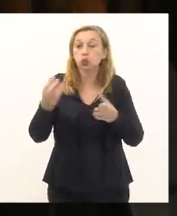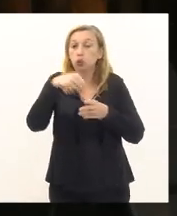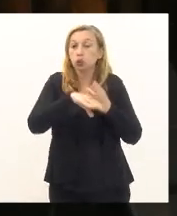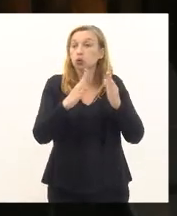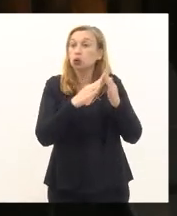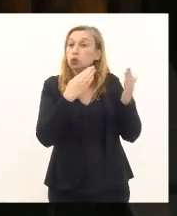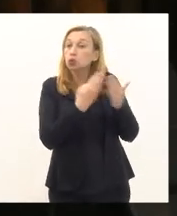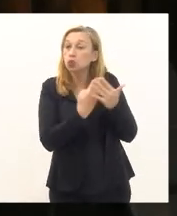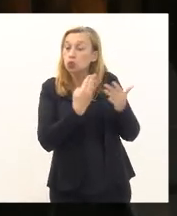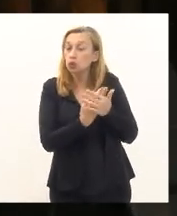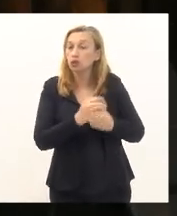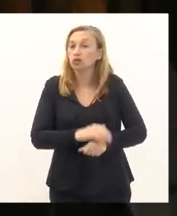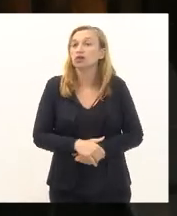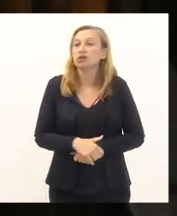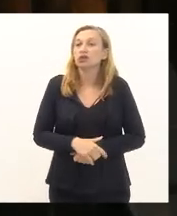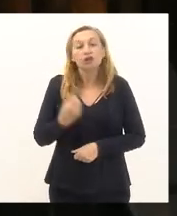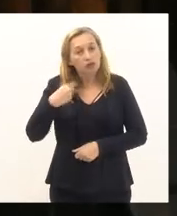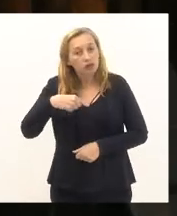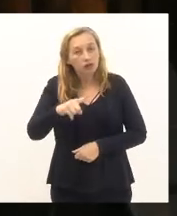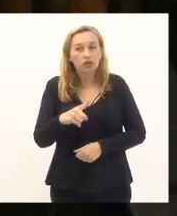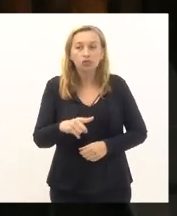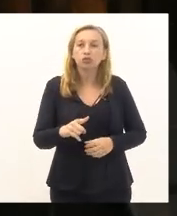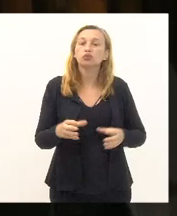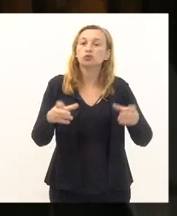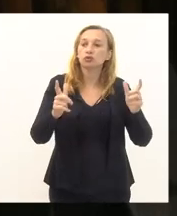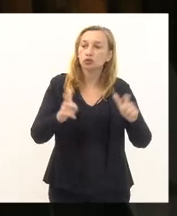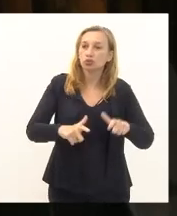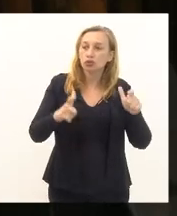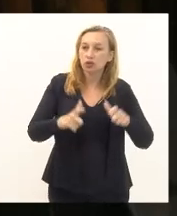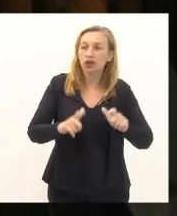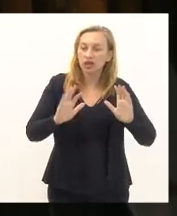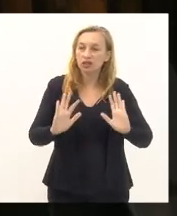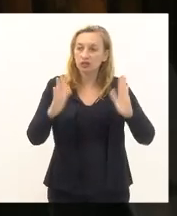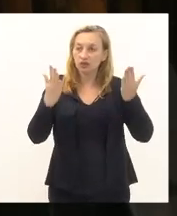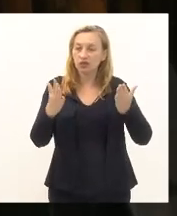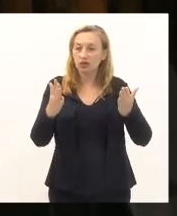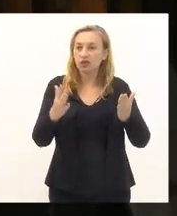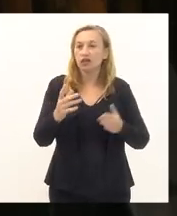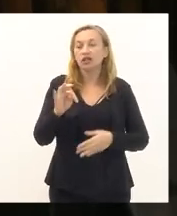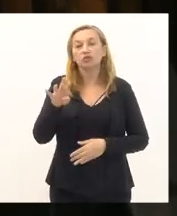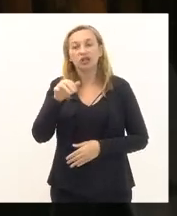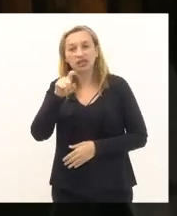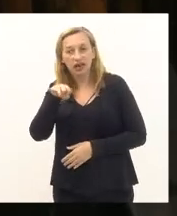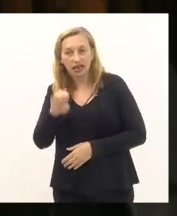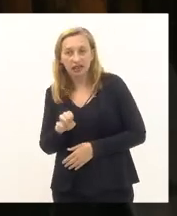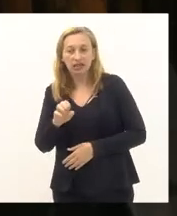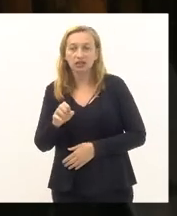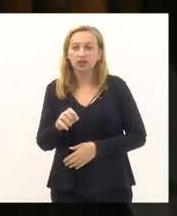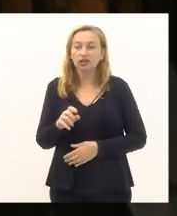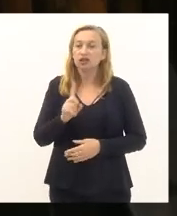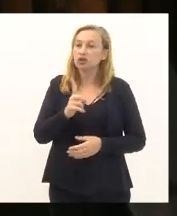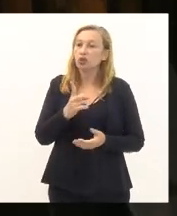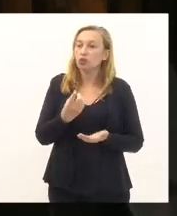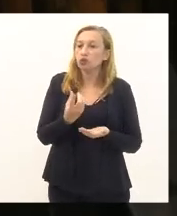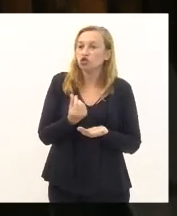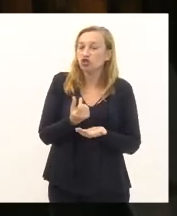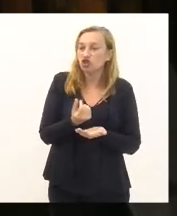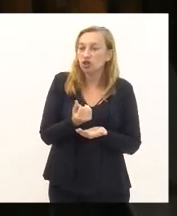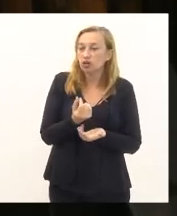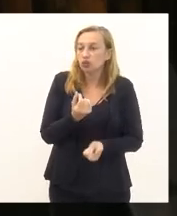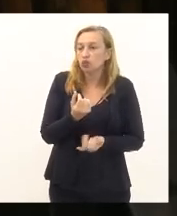bibliotecário. Vamos para os eventos literários, sim, mas vamos com razoabilidade, sem queimar dinheiro